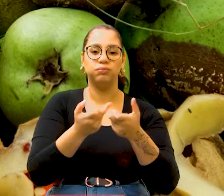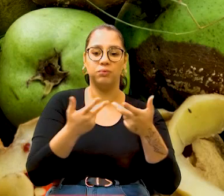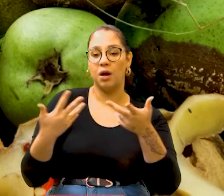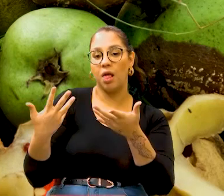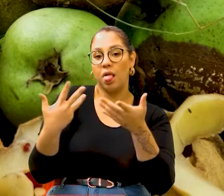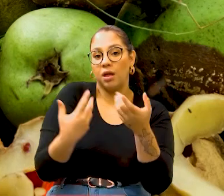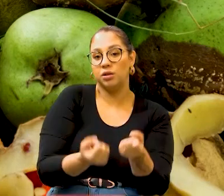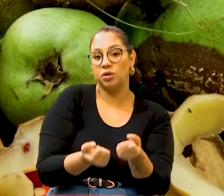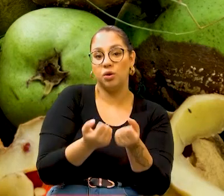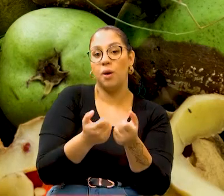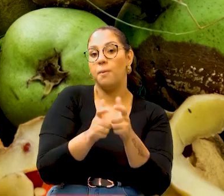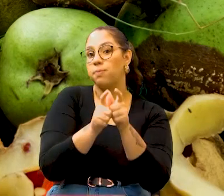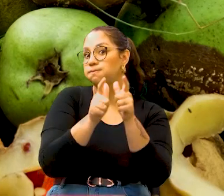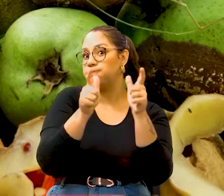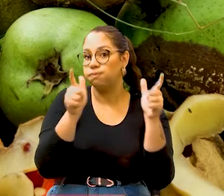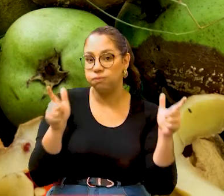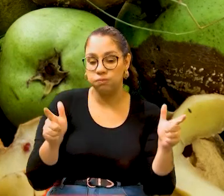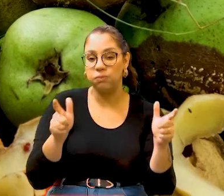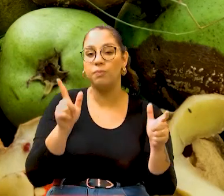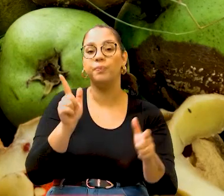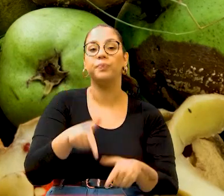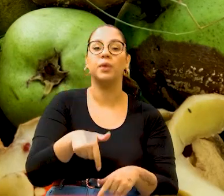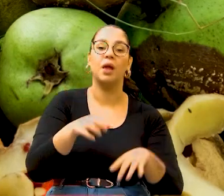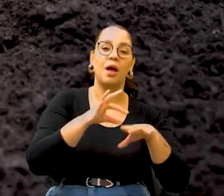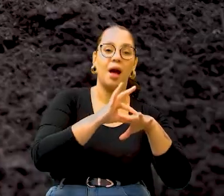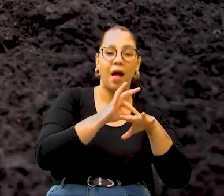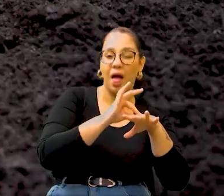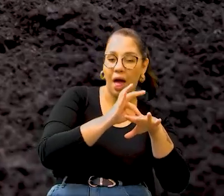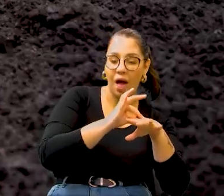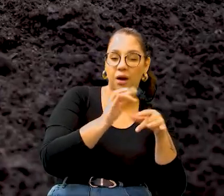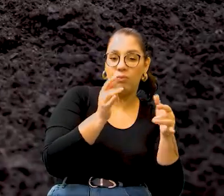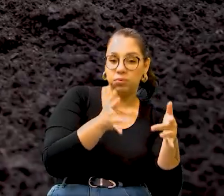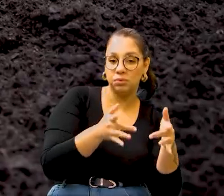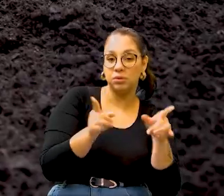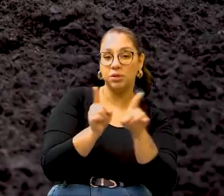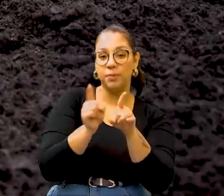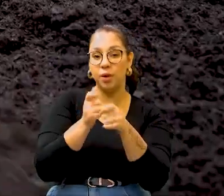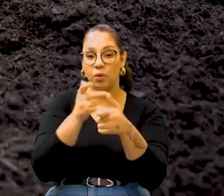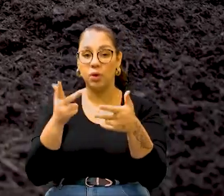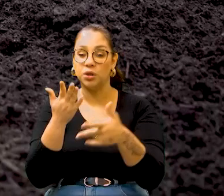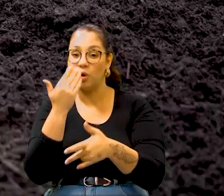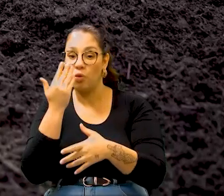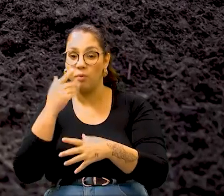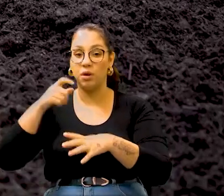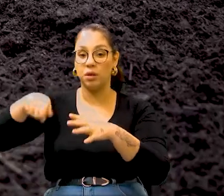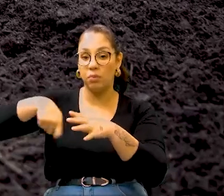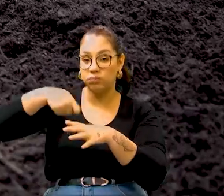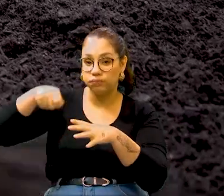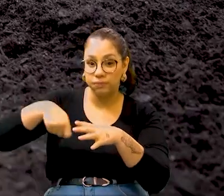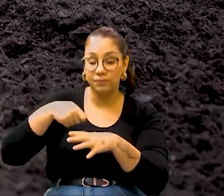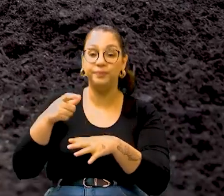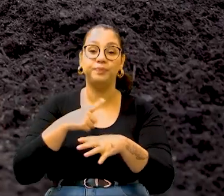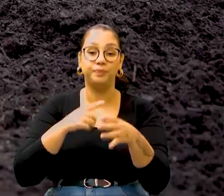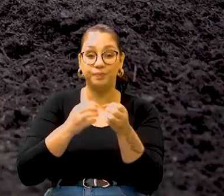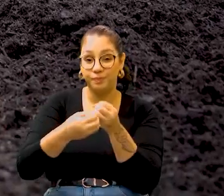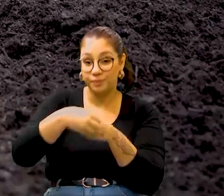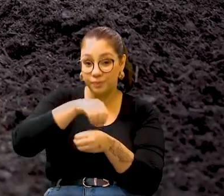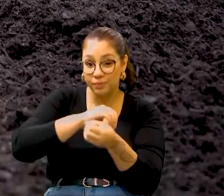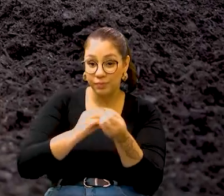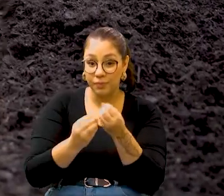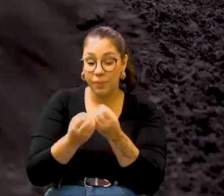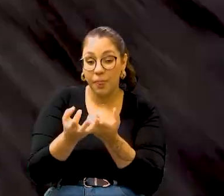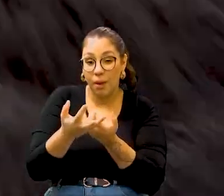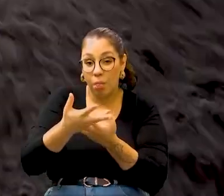este sistema aceita maior variedade de resíduos orgânicos, como restos de carne e alimentos cozidos.